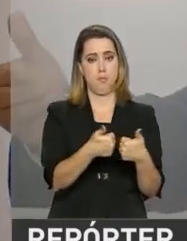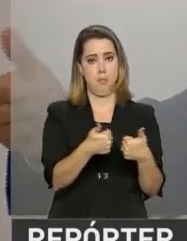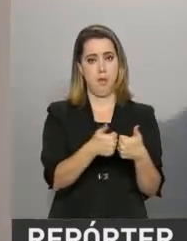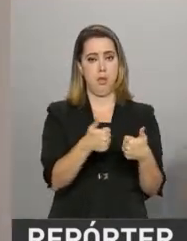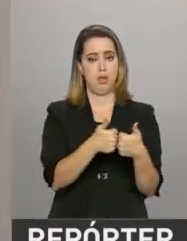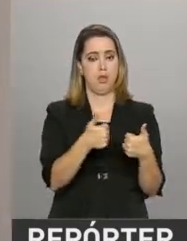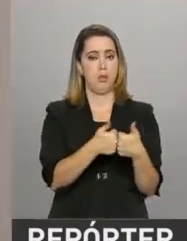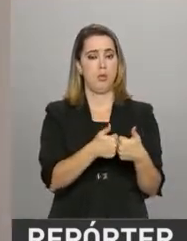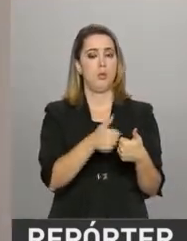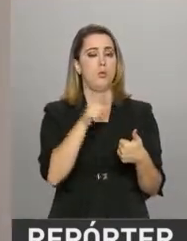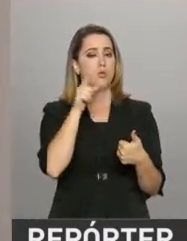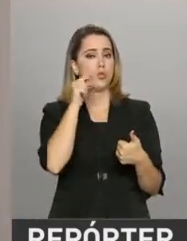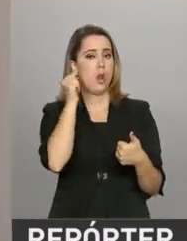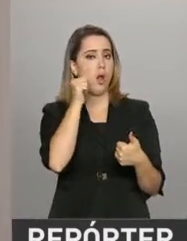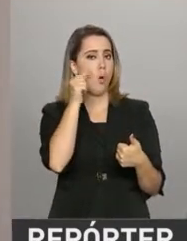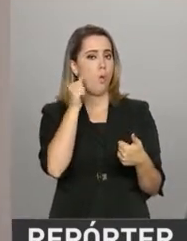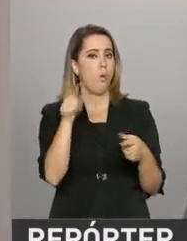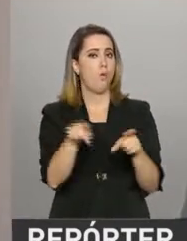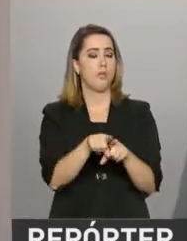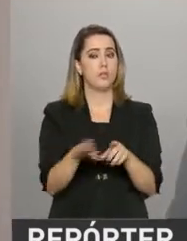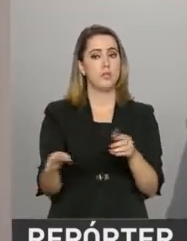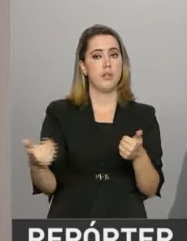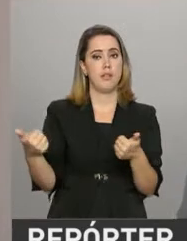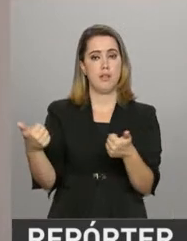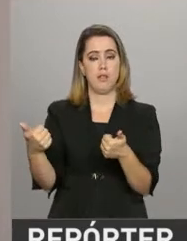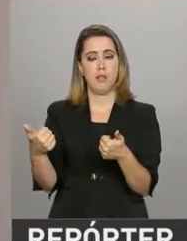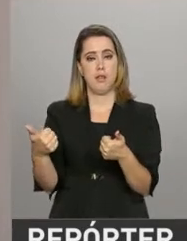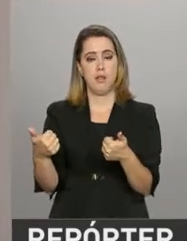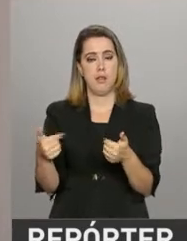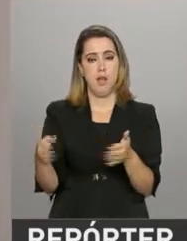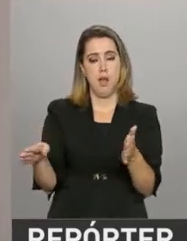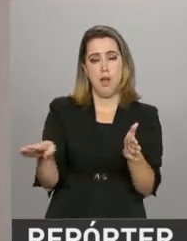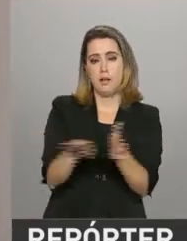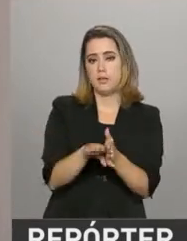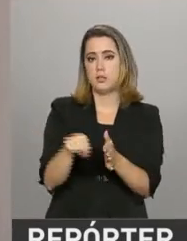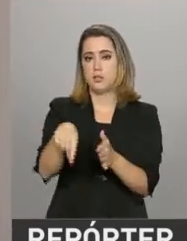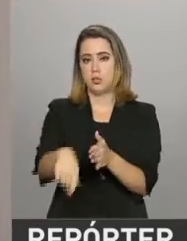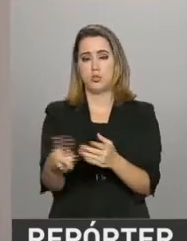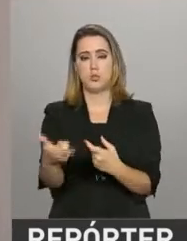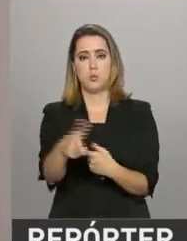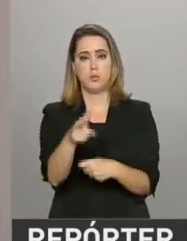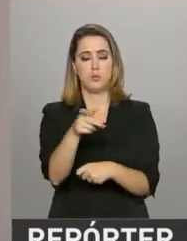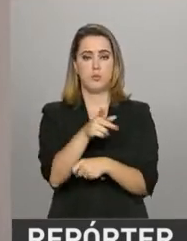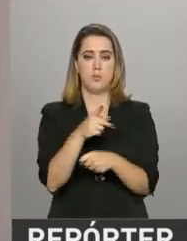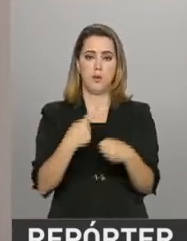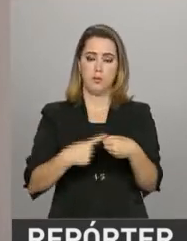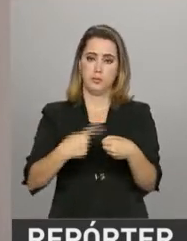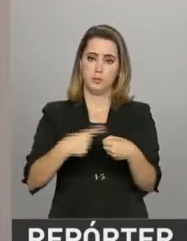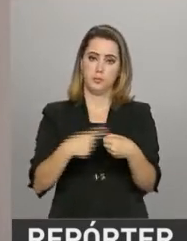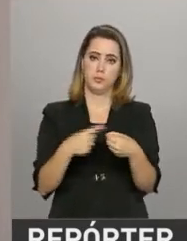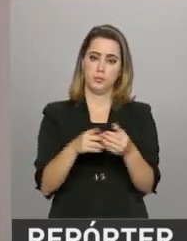e Sergipe, e vai até Capela, são 40 quilômetros, um lote com custo de